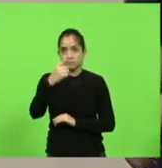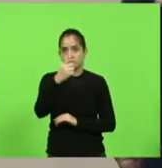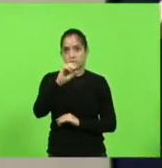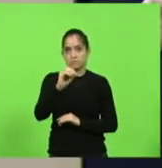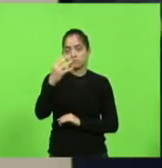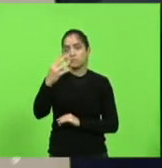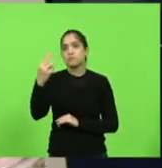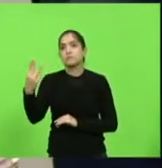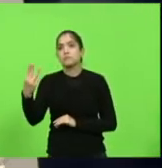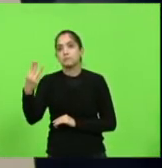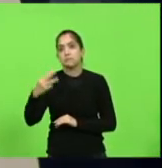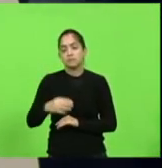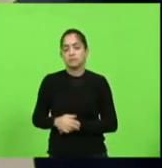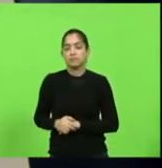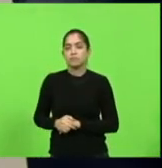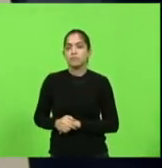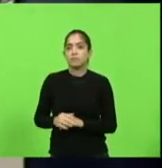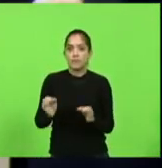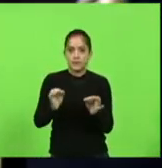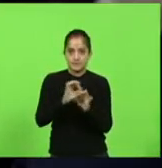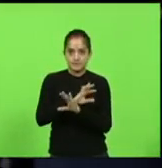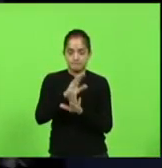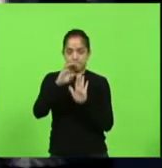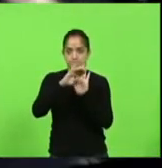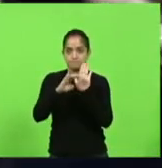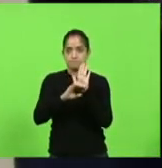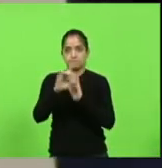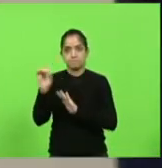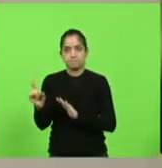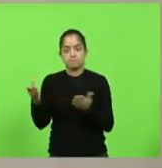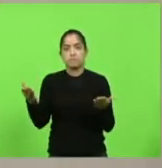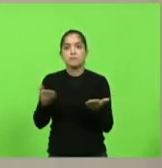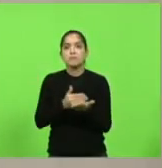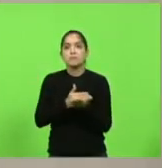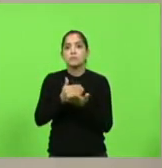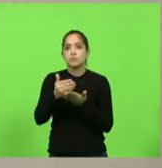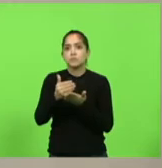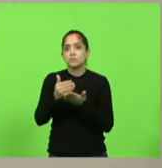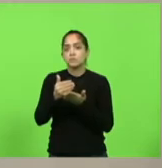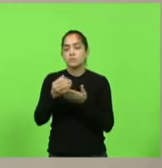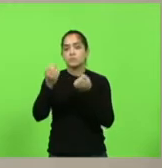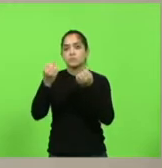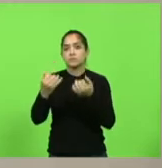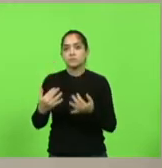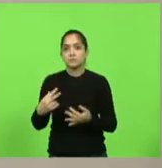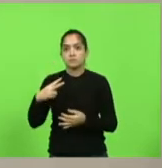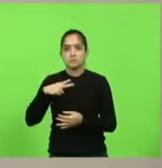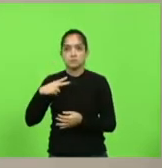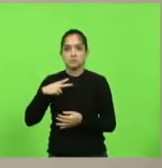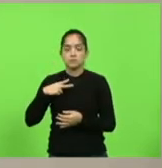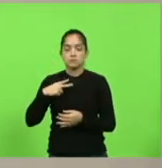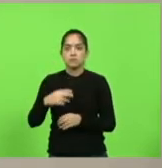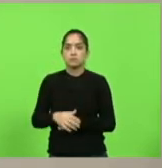1043. Fim da ordem do dia, passamos às explicações pessoais, pelo tempo de até